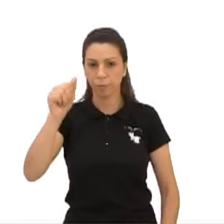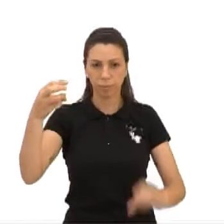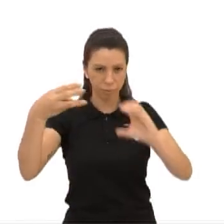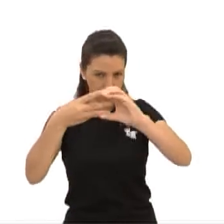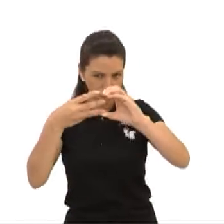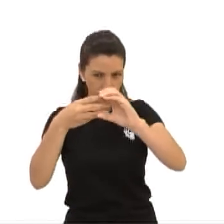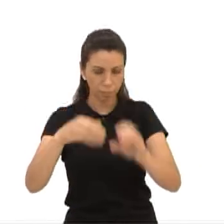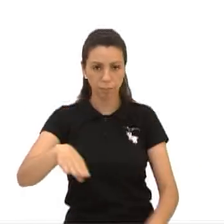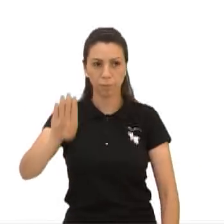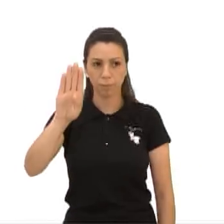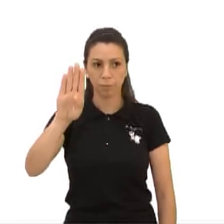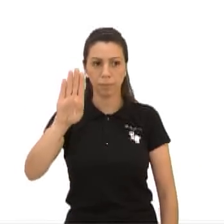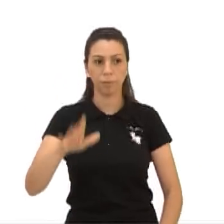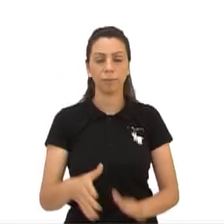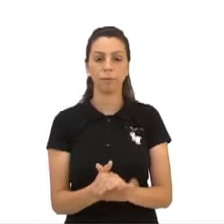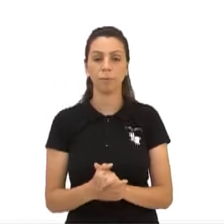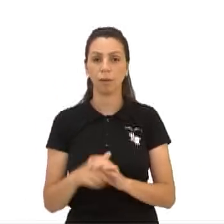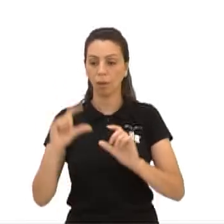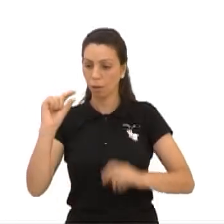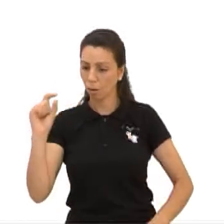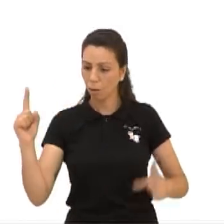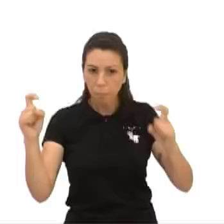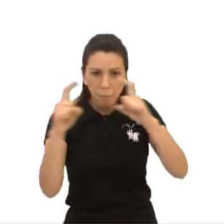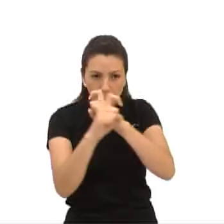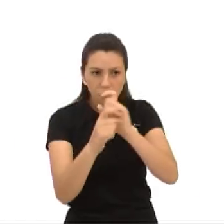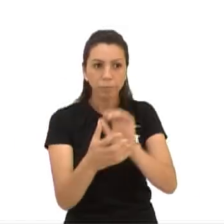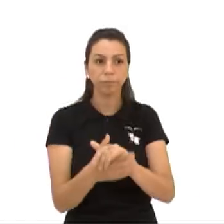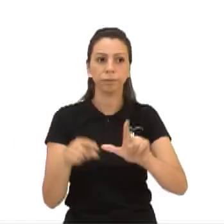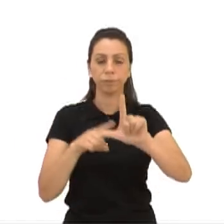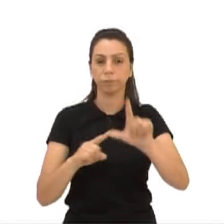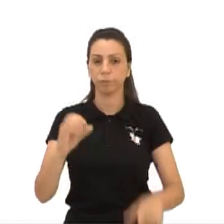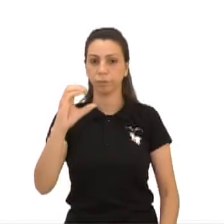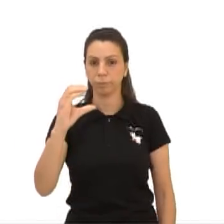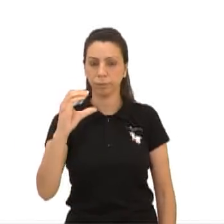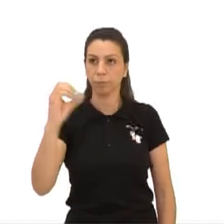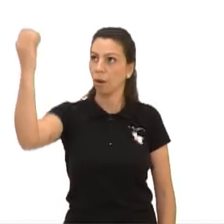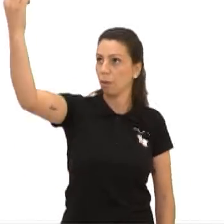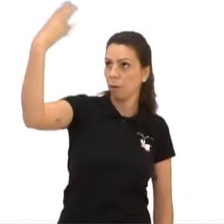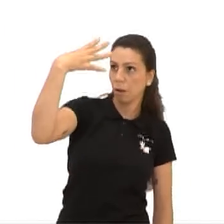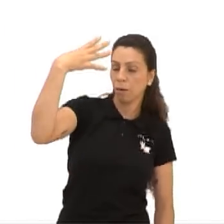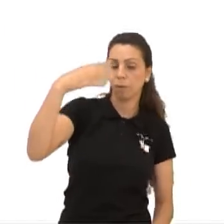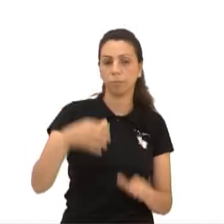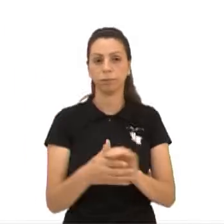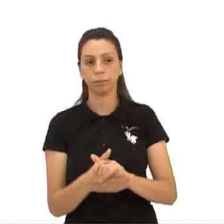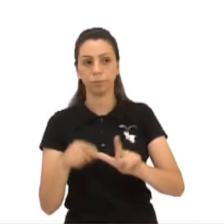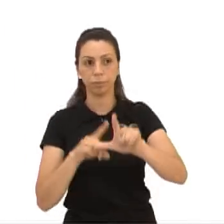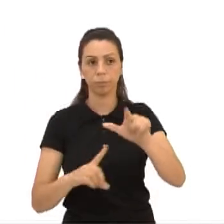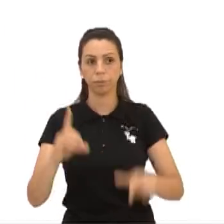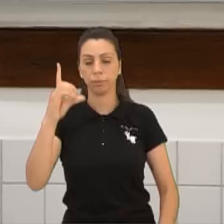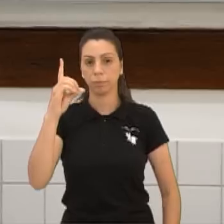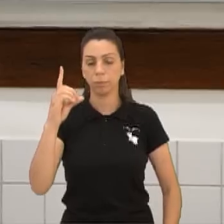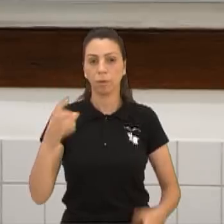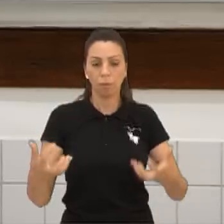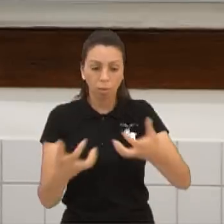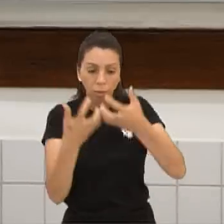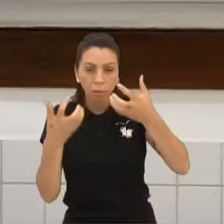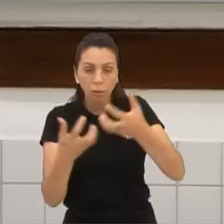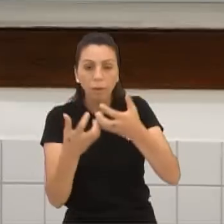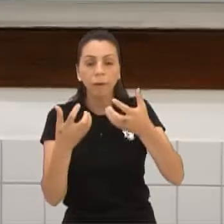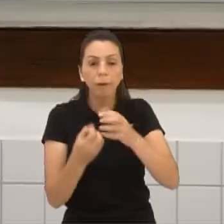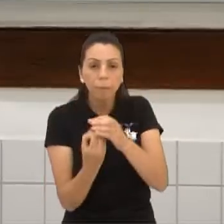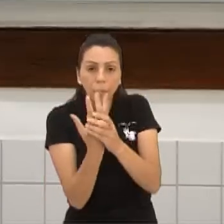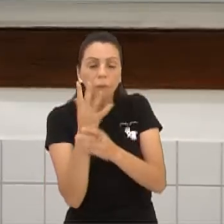células. Alternativa B, as bactérias. Alternativa C, a luz. Ou alternativa D, os